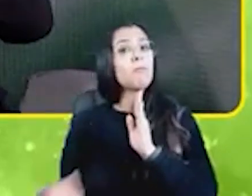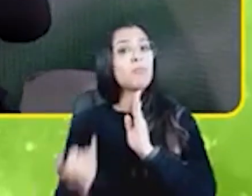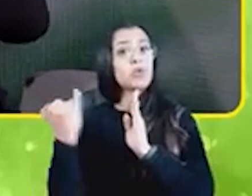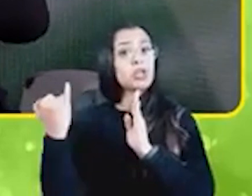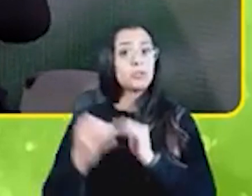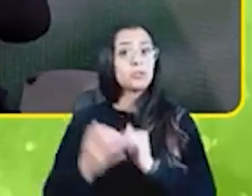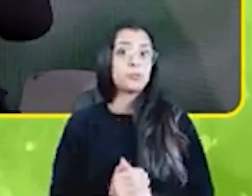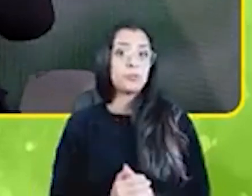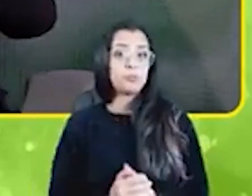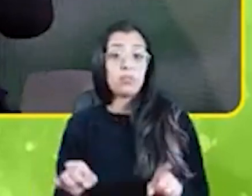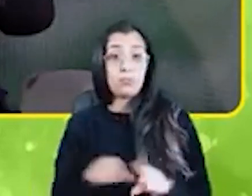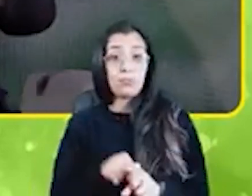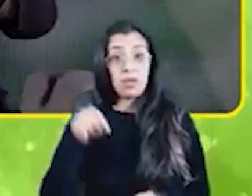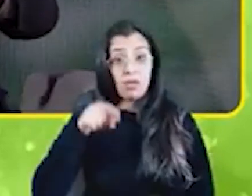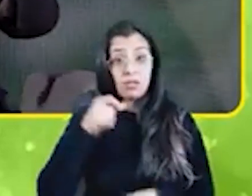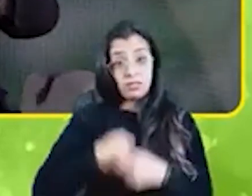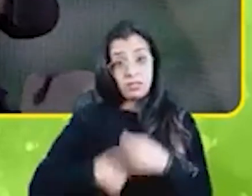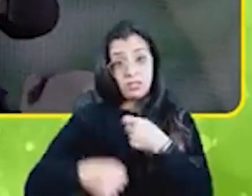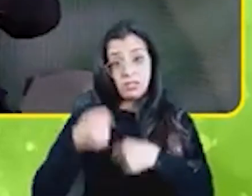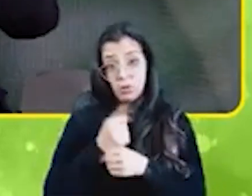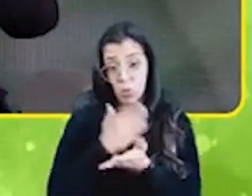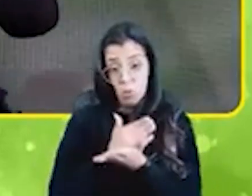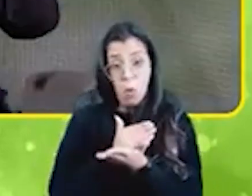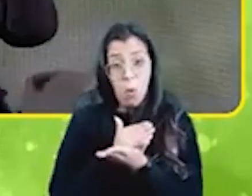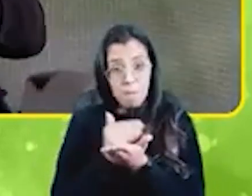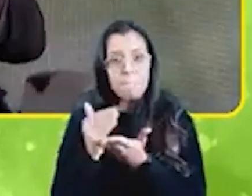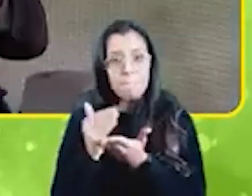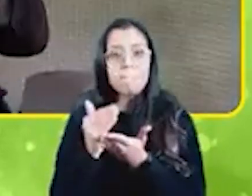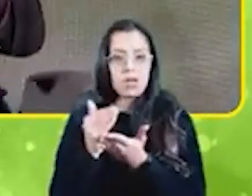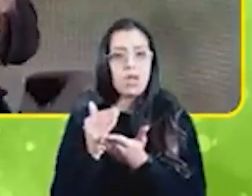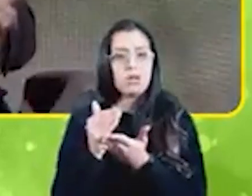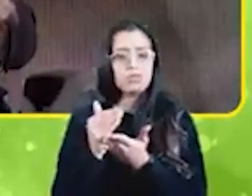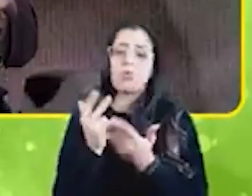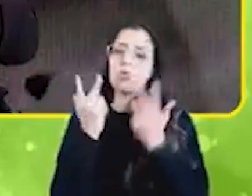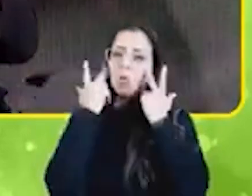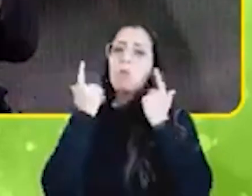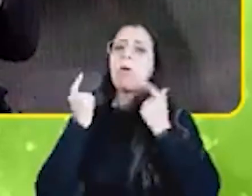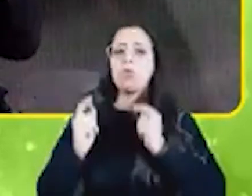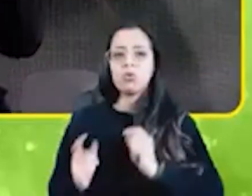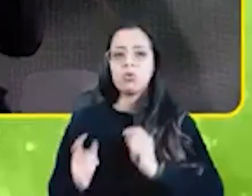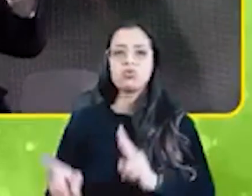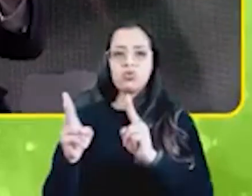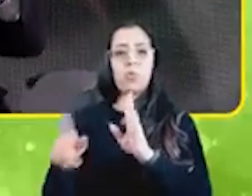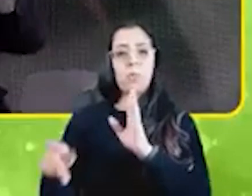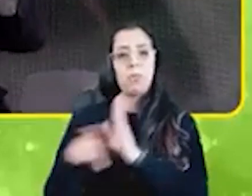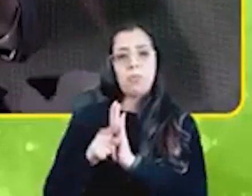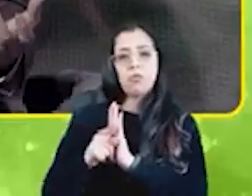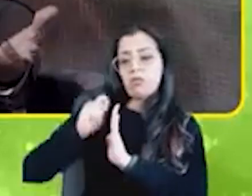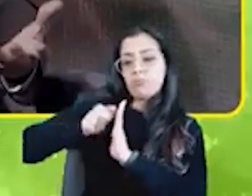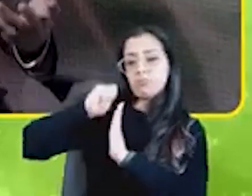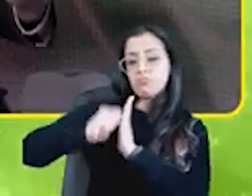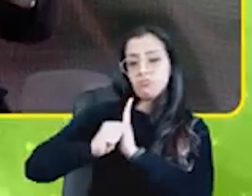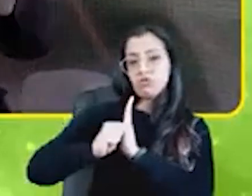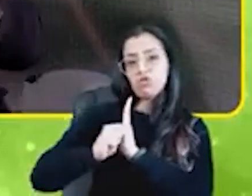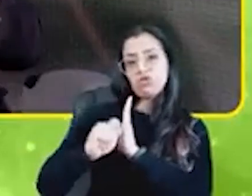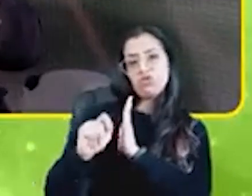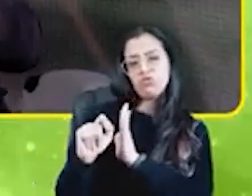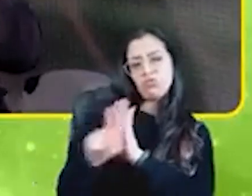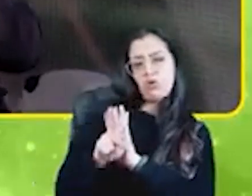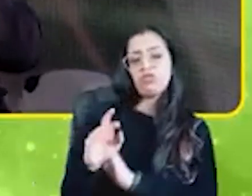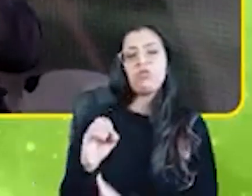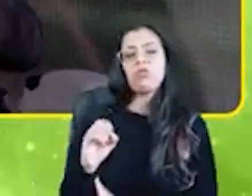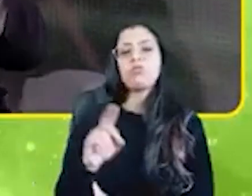seguimos com o normal e avanço na agenda de ozônio Lembrando que ozônio é uma agenda que ela já mais antiga